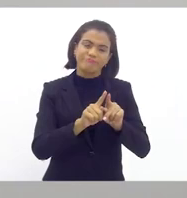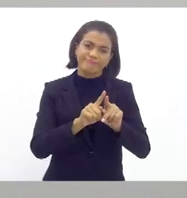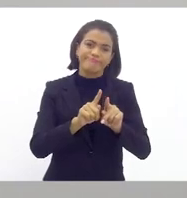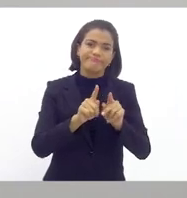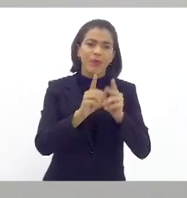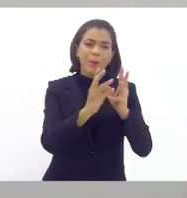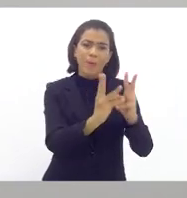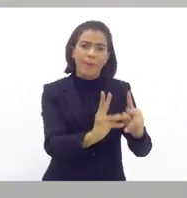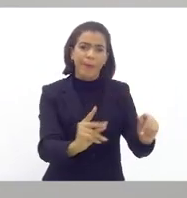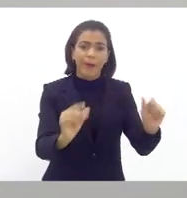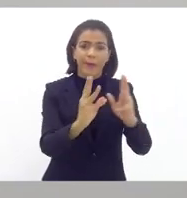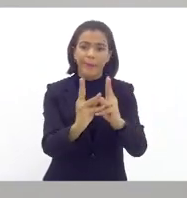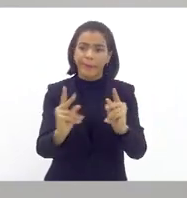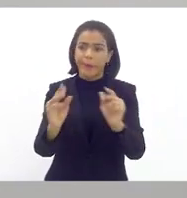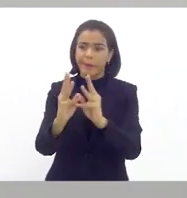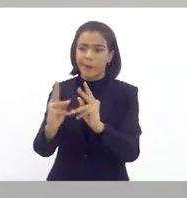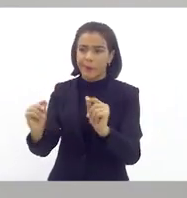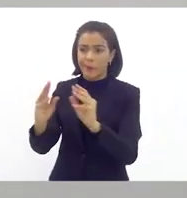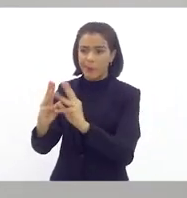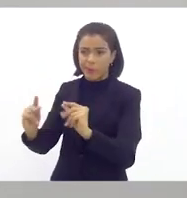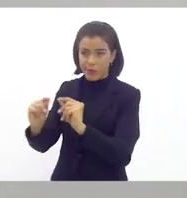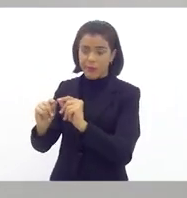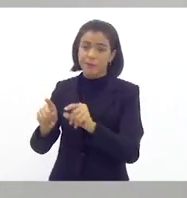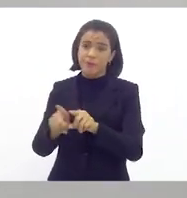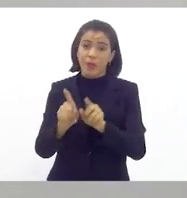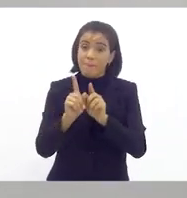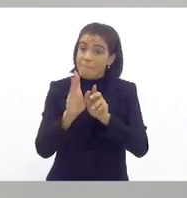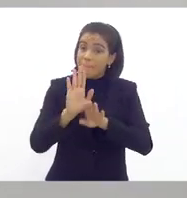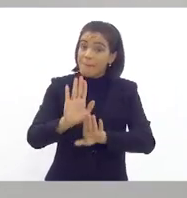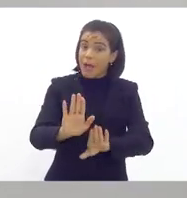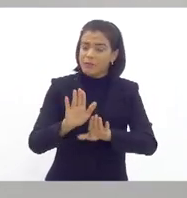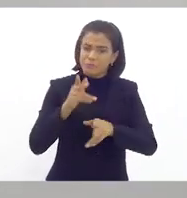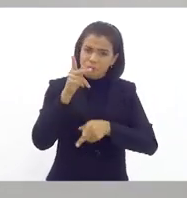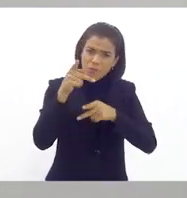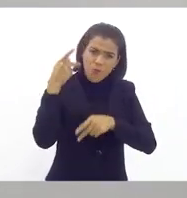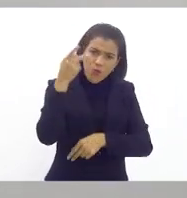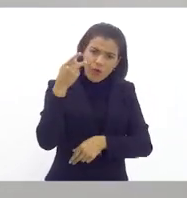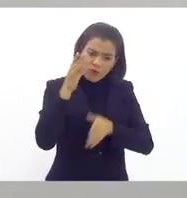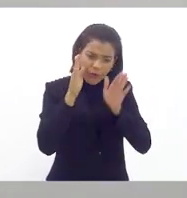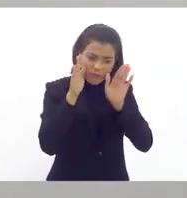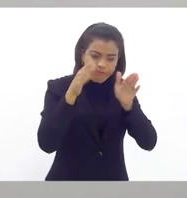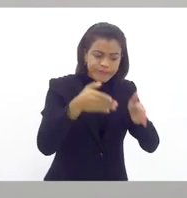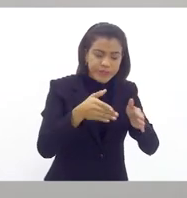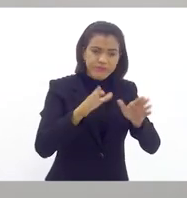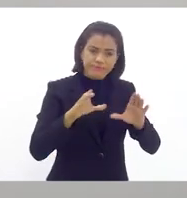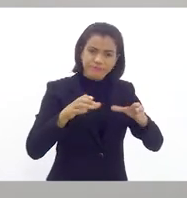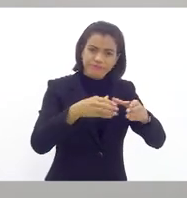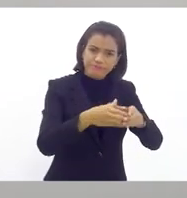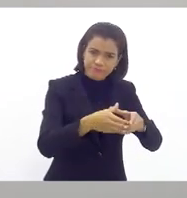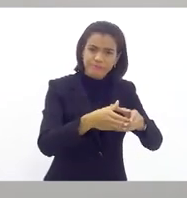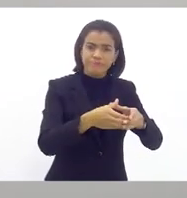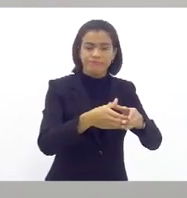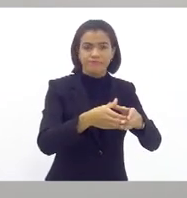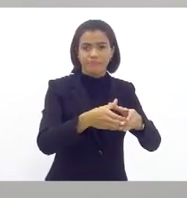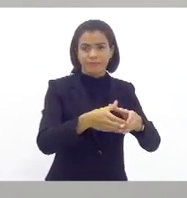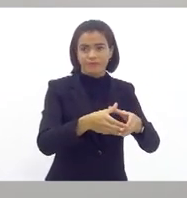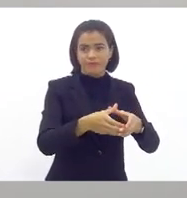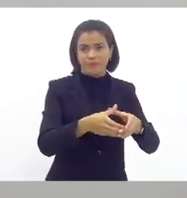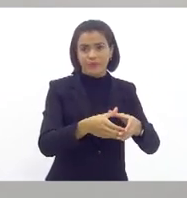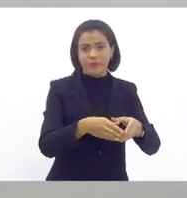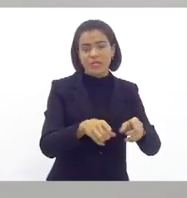brasileira, inclusive com iniciativas e com políticas direcionadas pelo Estado brasileiro para desmontar